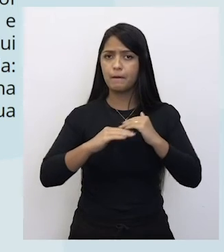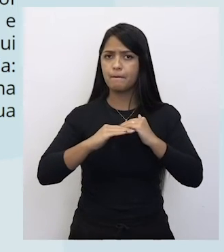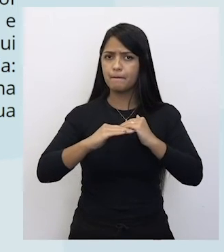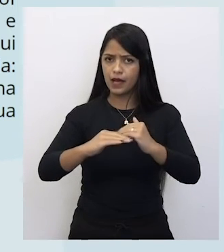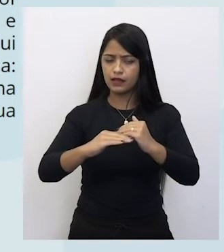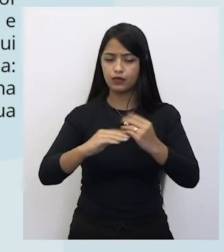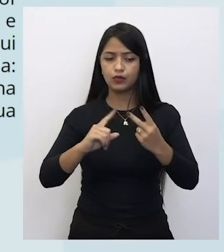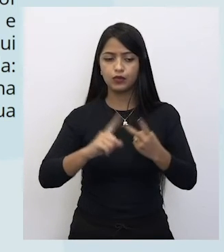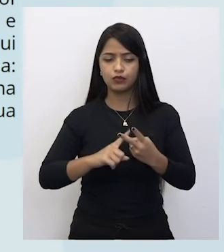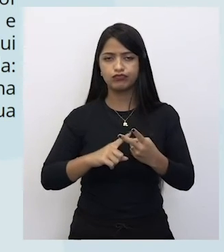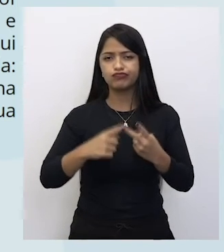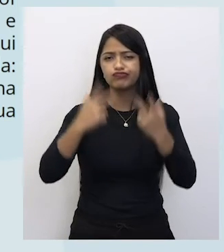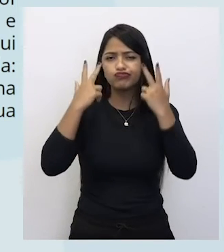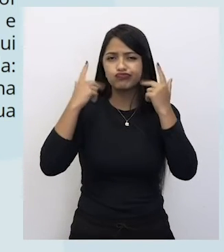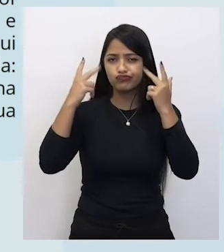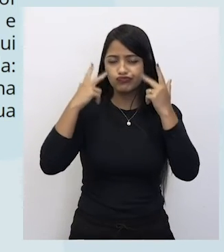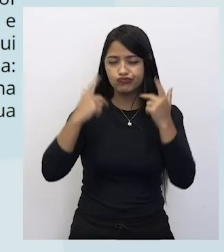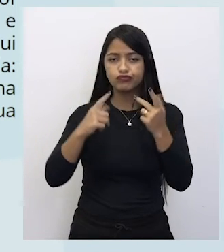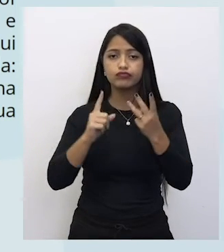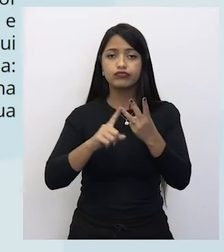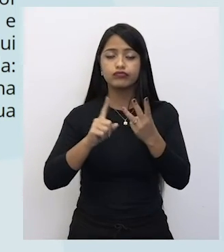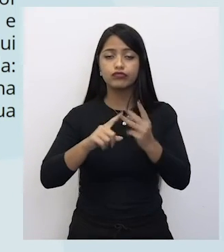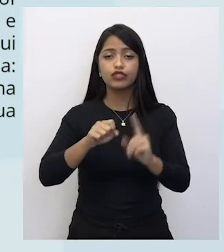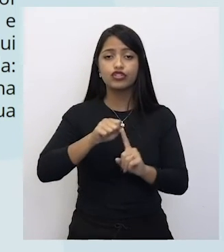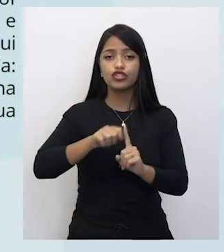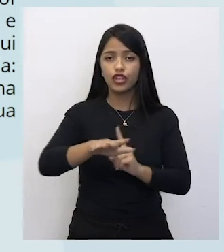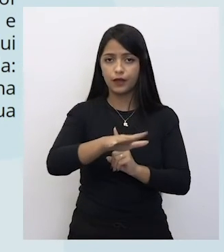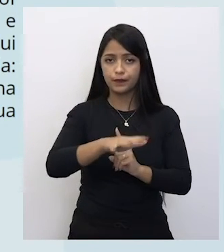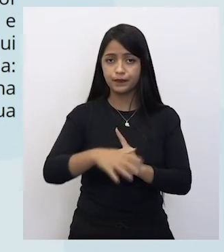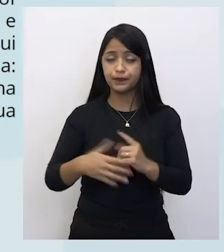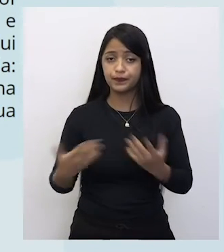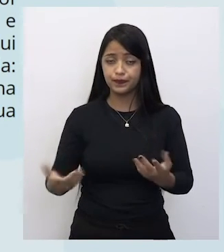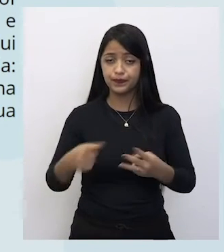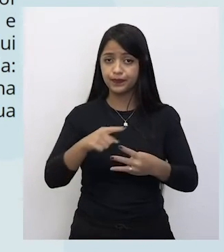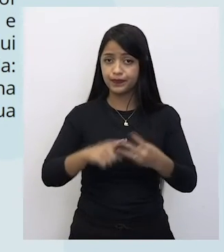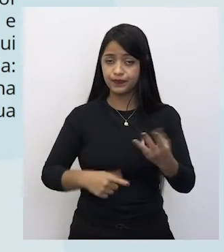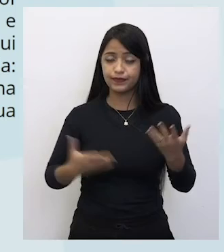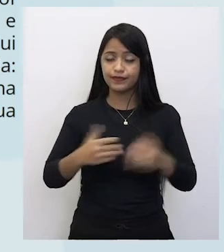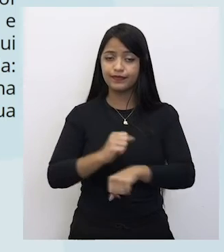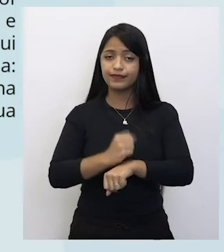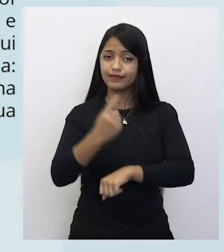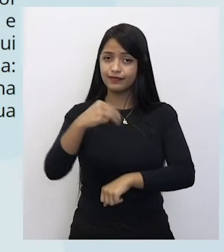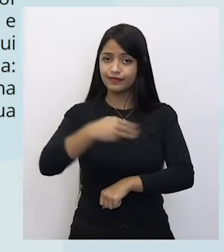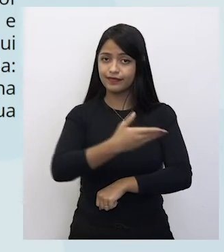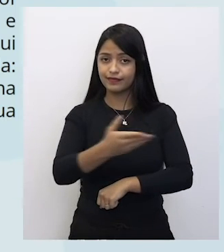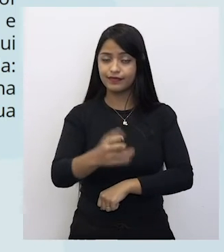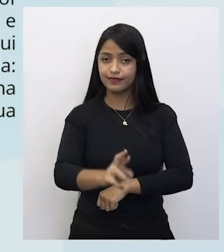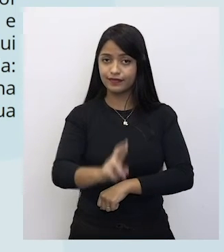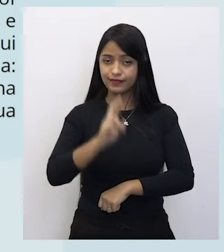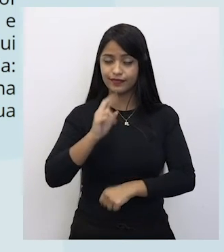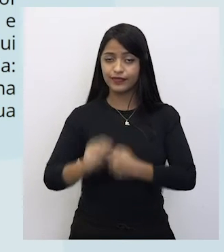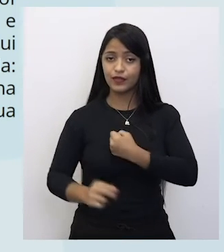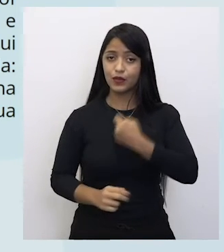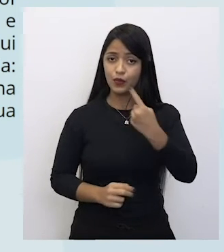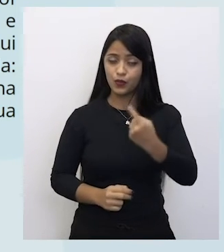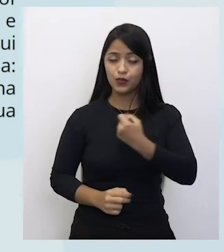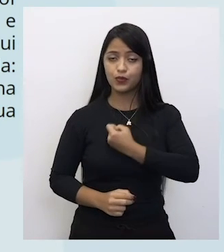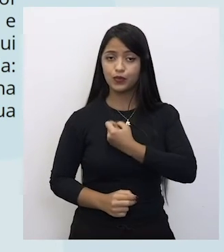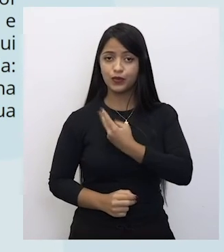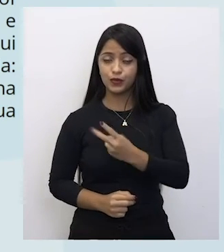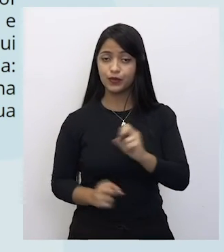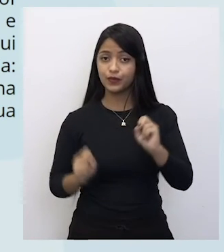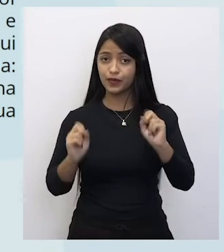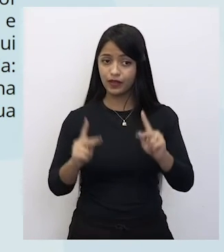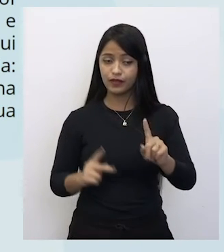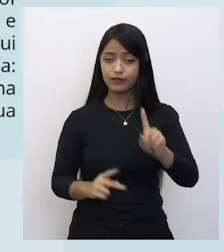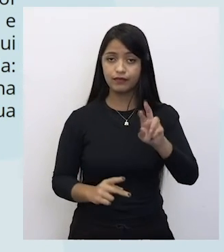o coloquial ou as gírias. Então, vamos aí. Um minutinho para vocês responderem A1 e A2. Então,